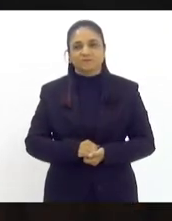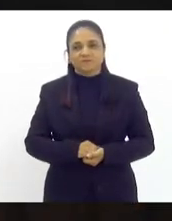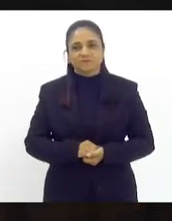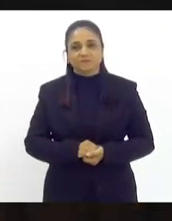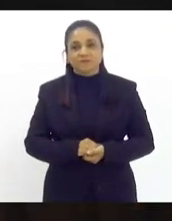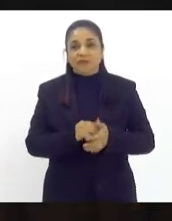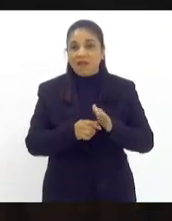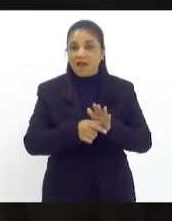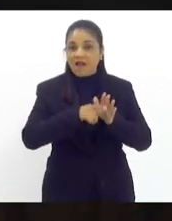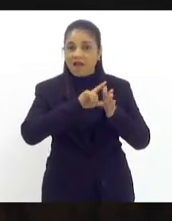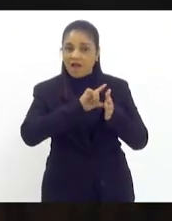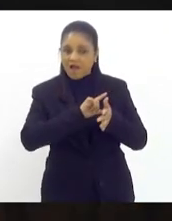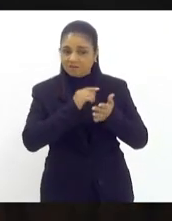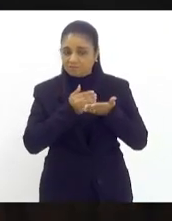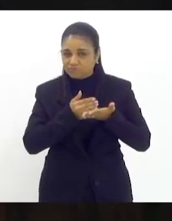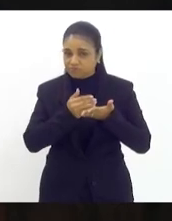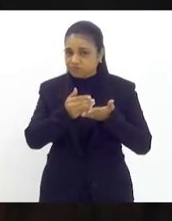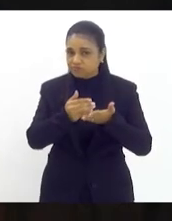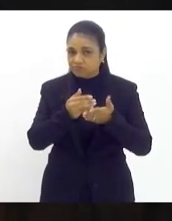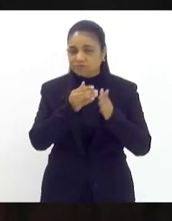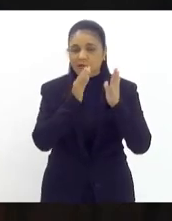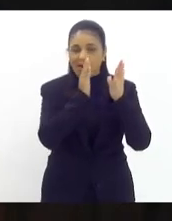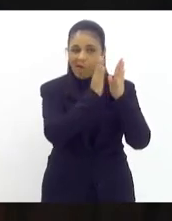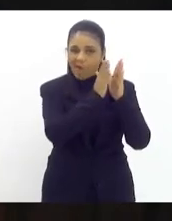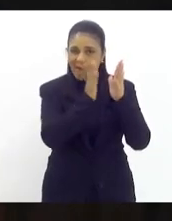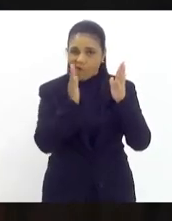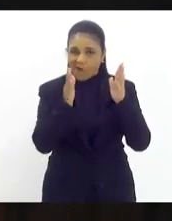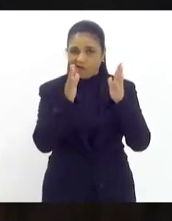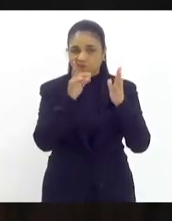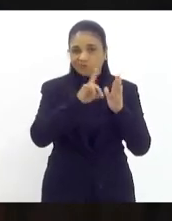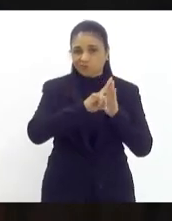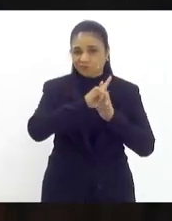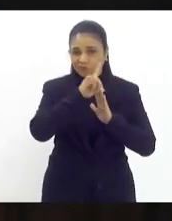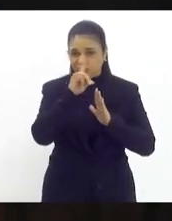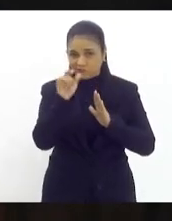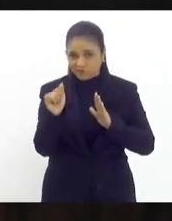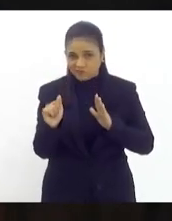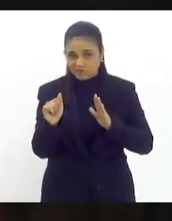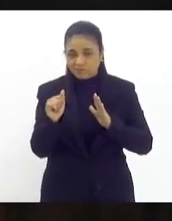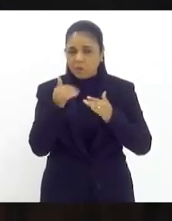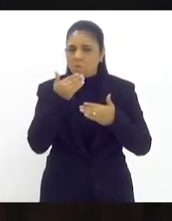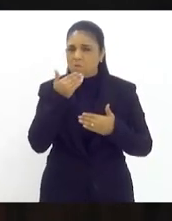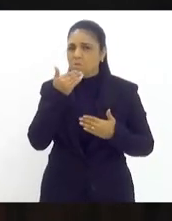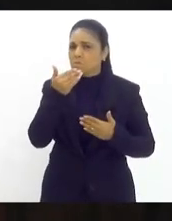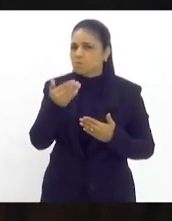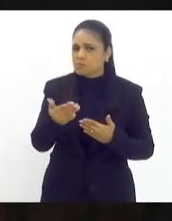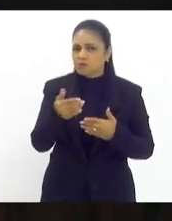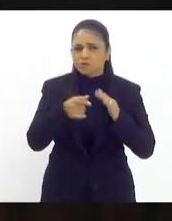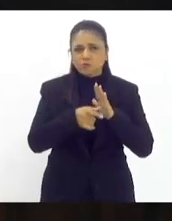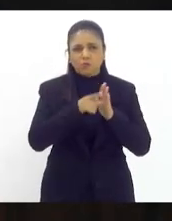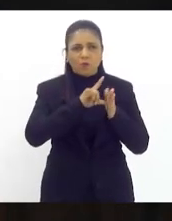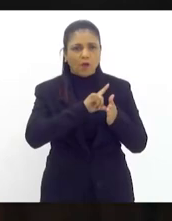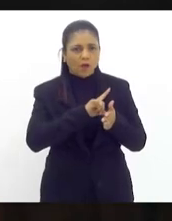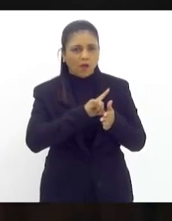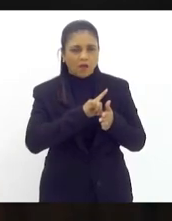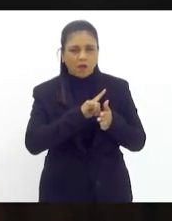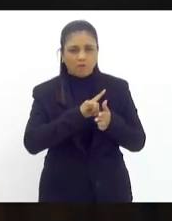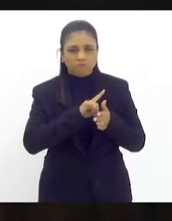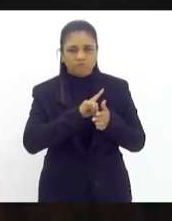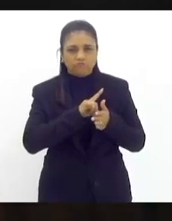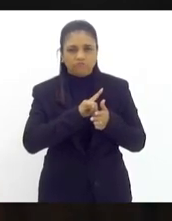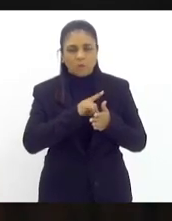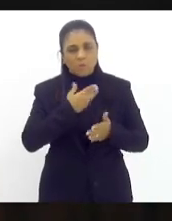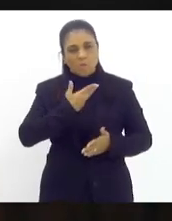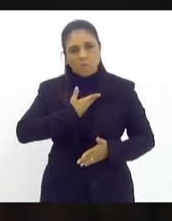antes de iniciarmos a ordem do dia havia um pedido de questão uma questão de ordem do